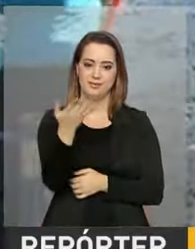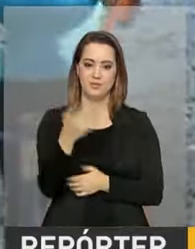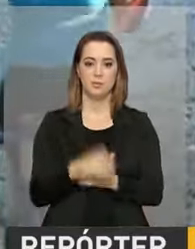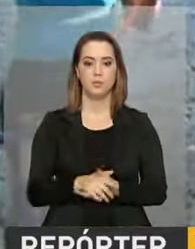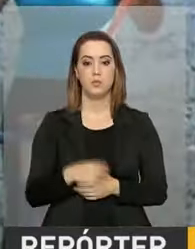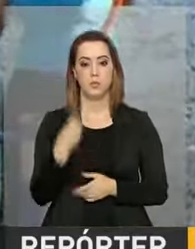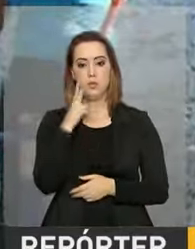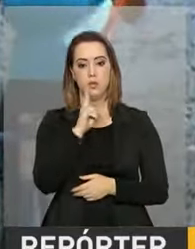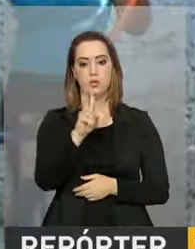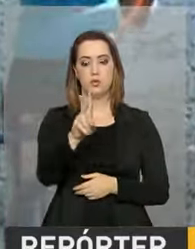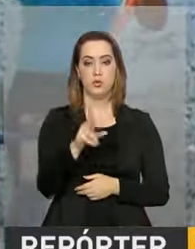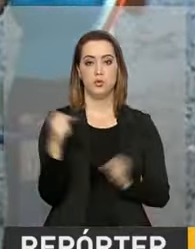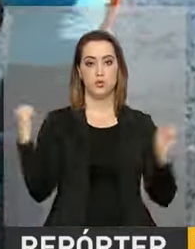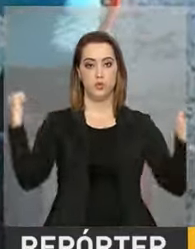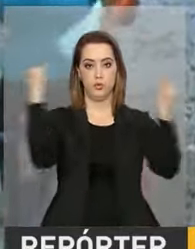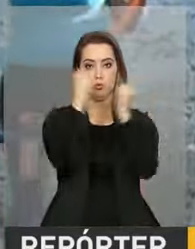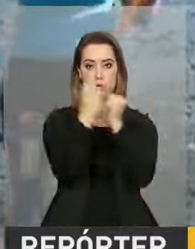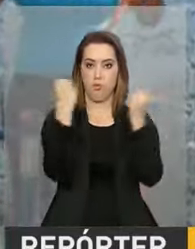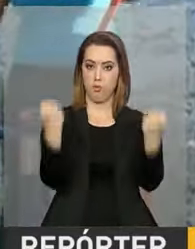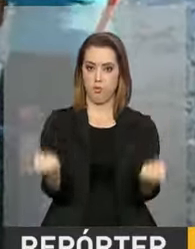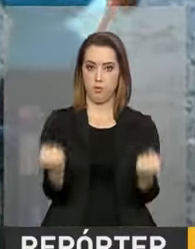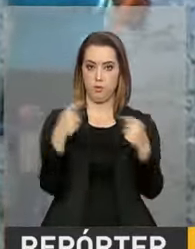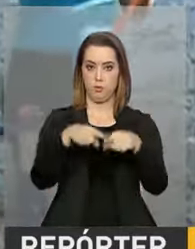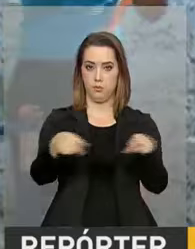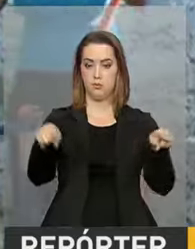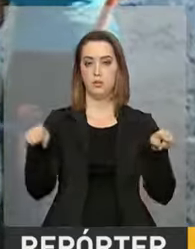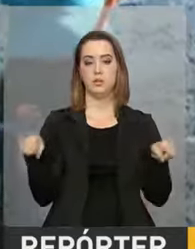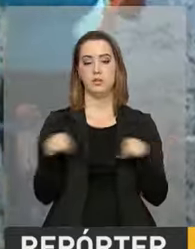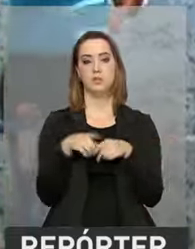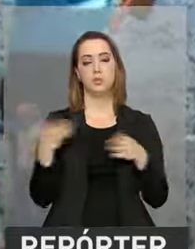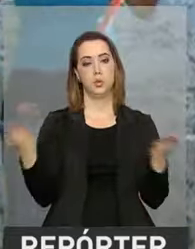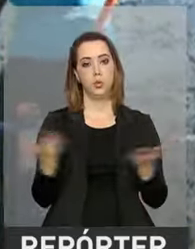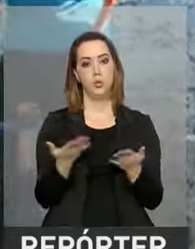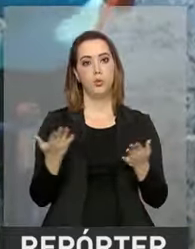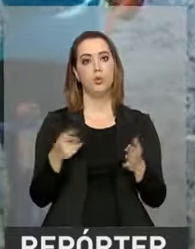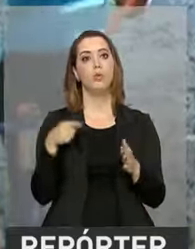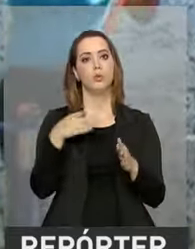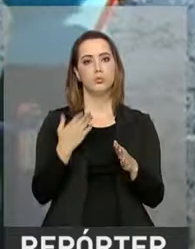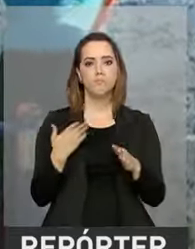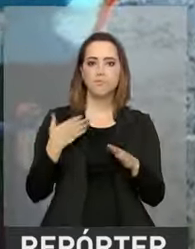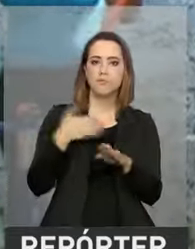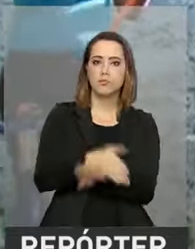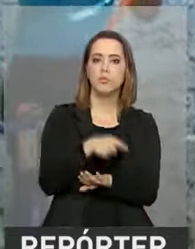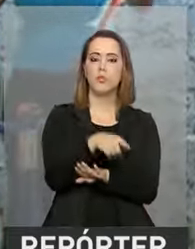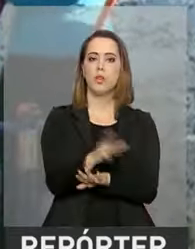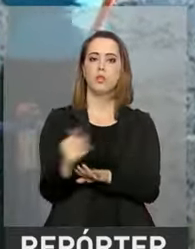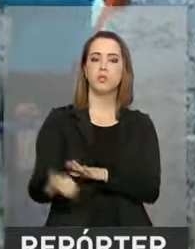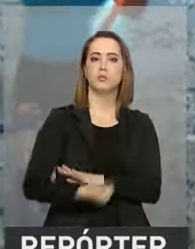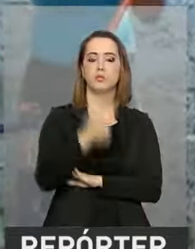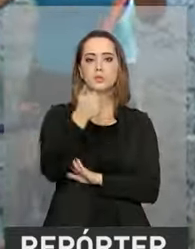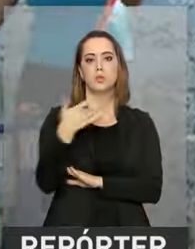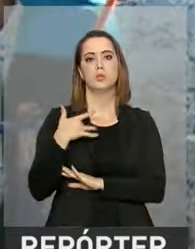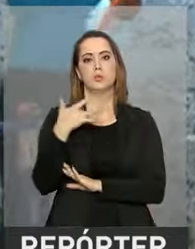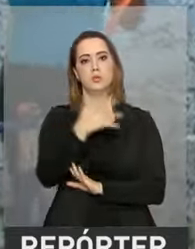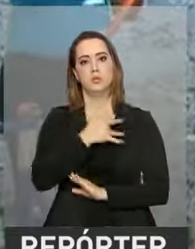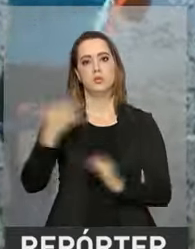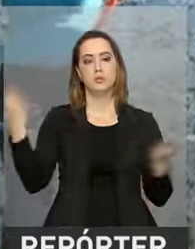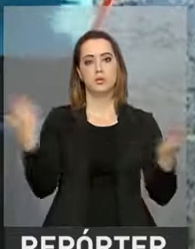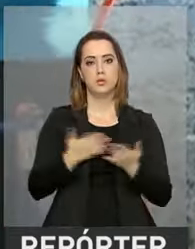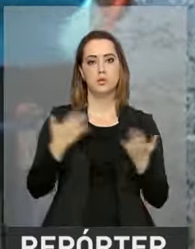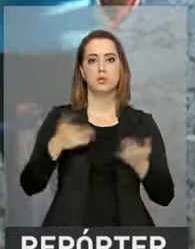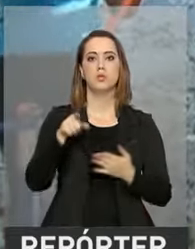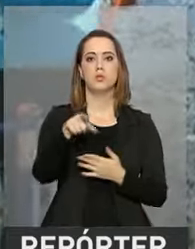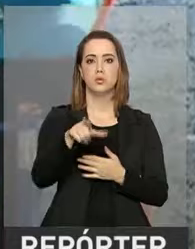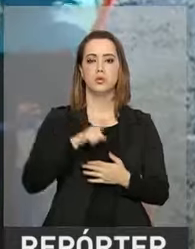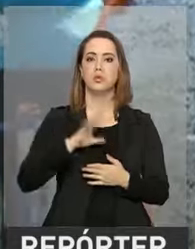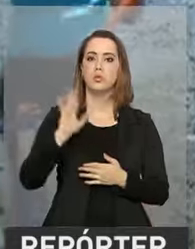hoje, a academia, ela vem para inserir nesse trabalho de prevenção e promoção da saúde. Hoje, graças a Deus, as meninas